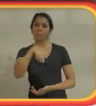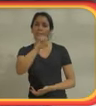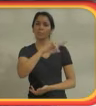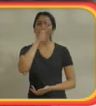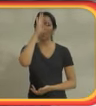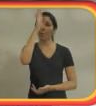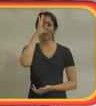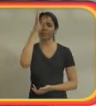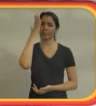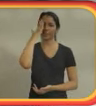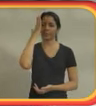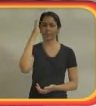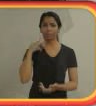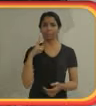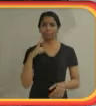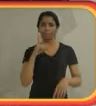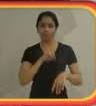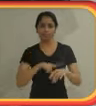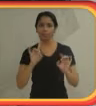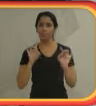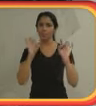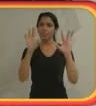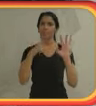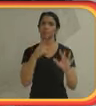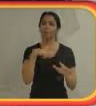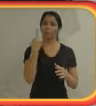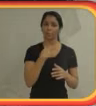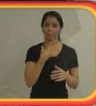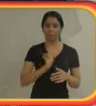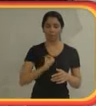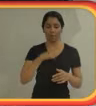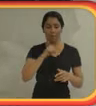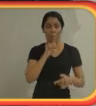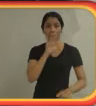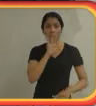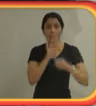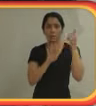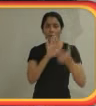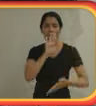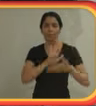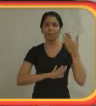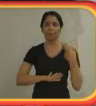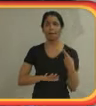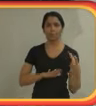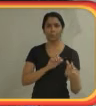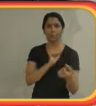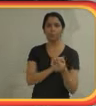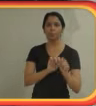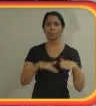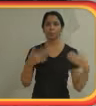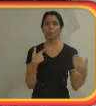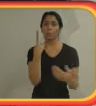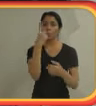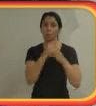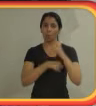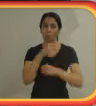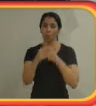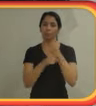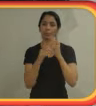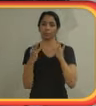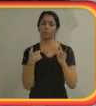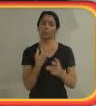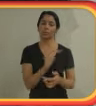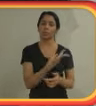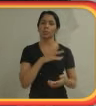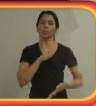pessoas imaginam, sabe? Teve um momento muito especial na nossa vida, que foi a primeira viagem que nós fizemos juntos. Quando a gente completou 1 ano de